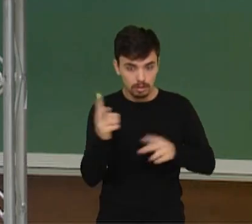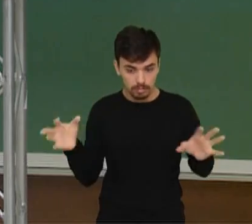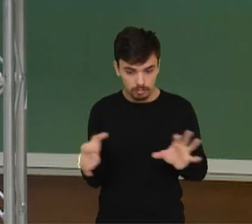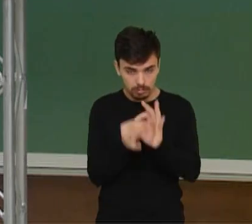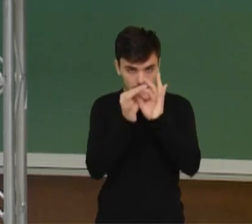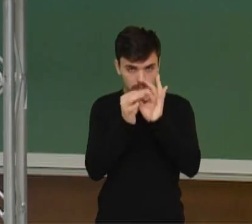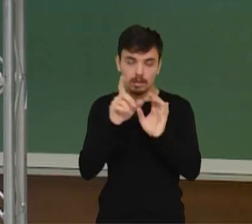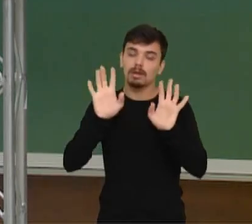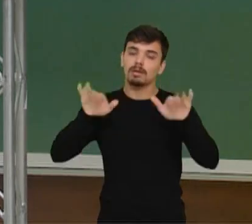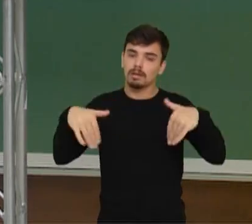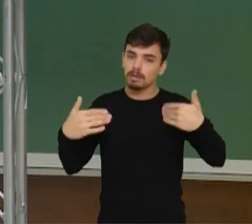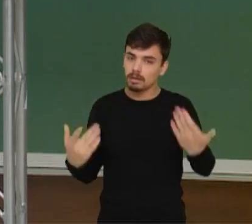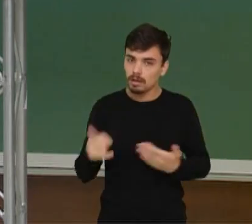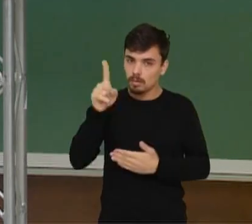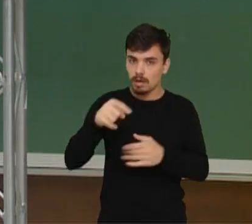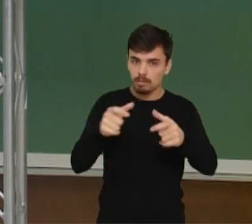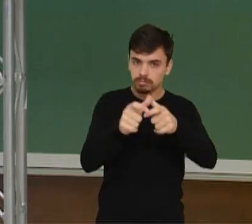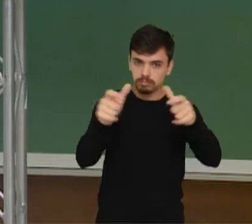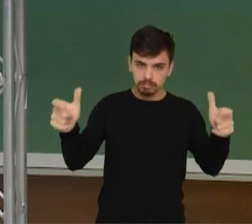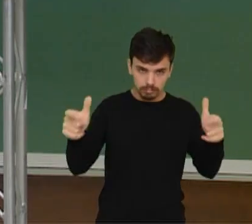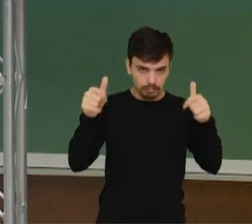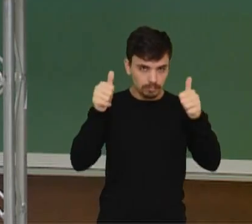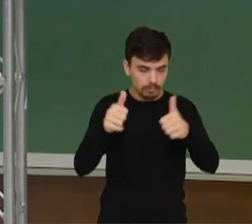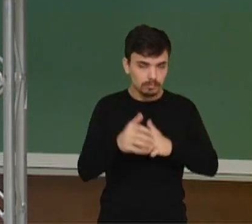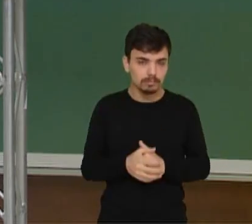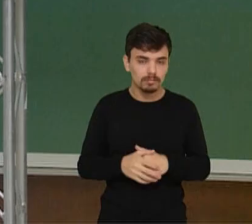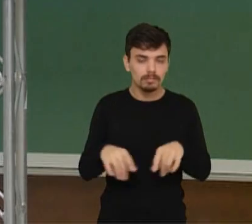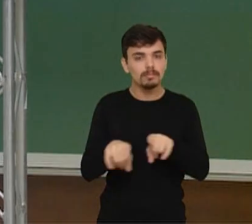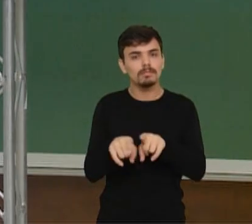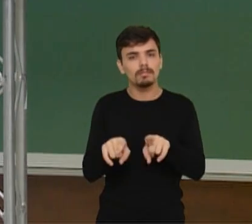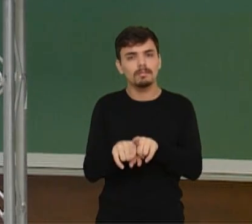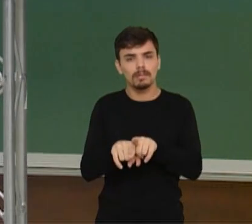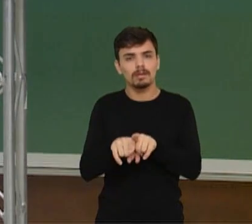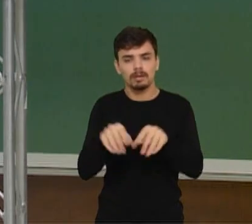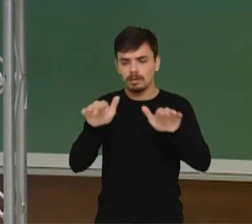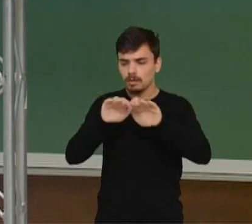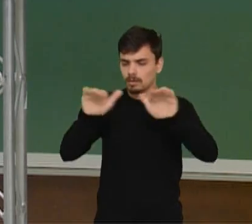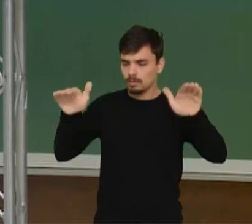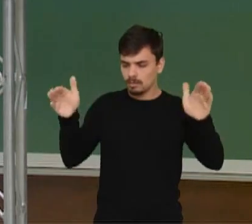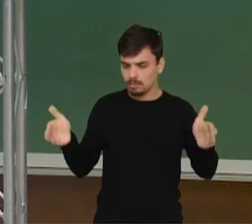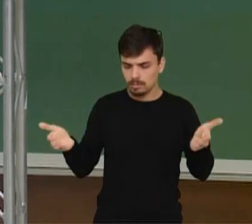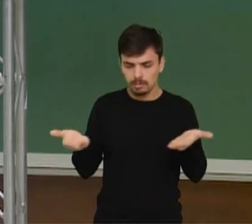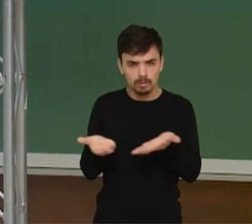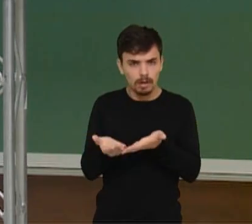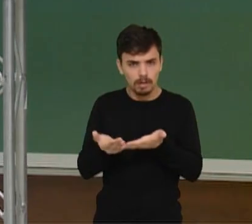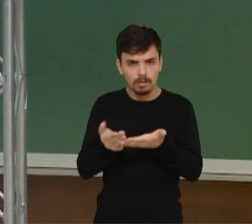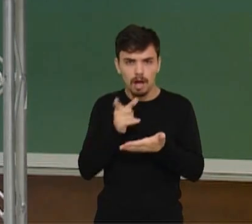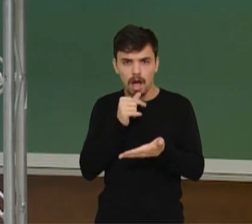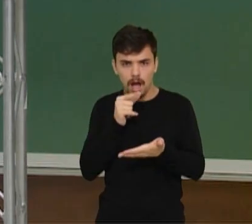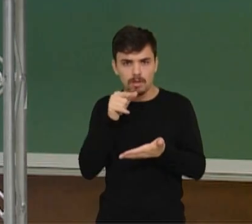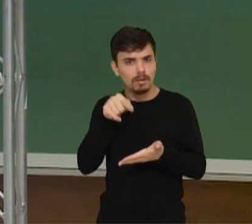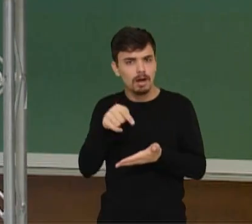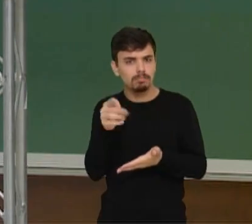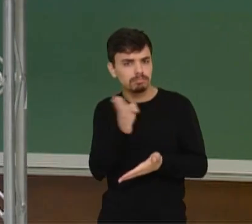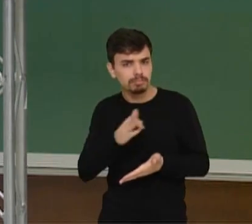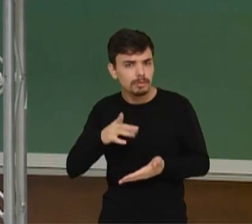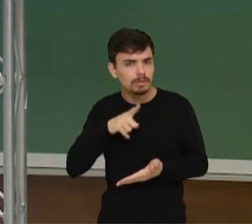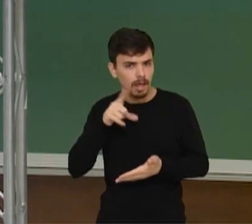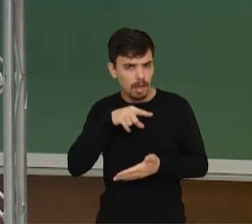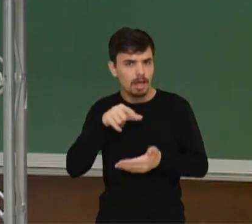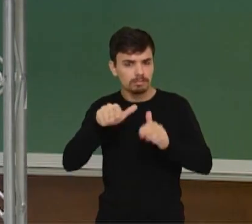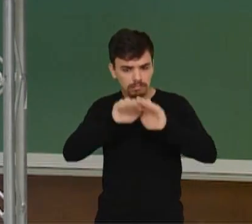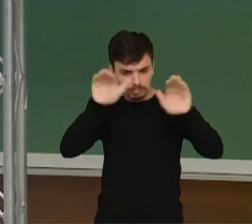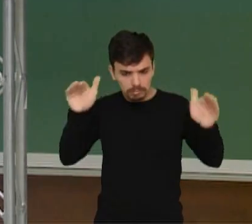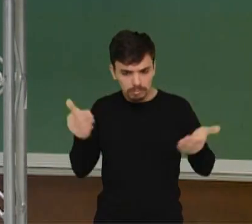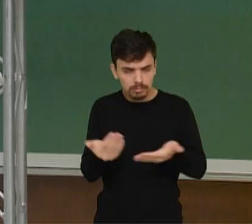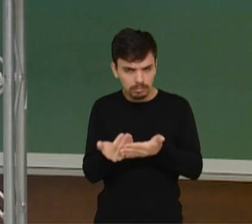maior ecossistema, isso é verdade. Letra B, um aquário pode ser considerado um ecossistema? Pode, se ele tem fatores bióticos,